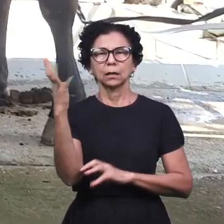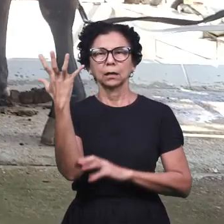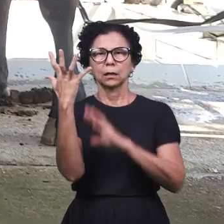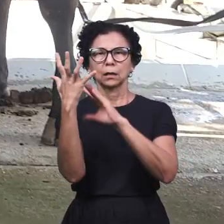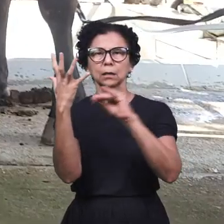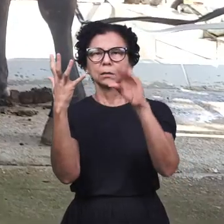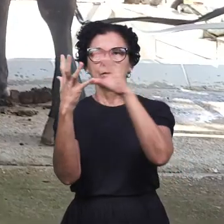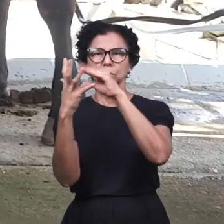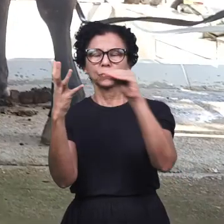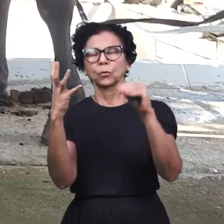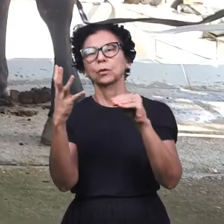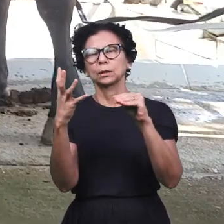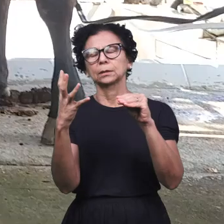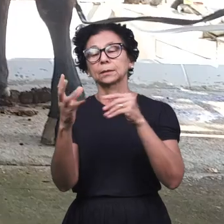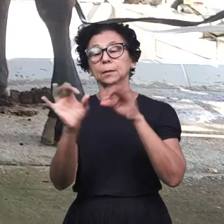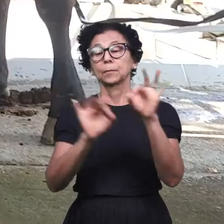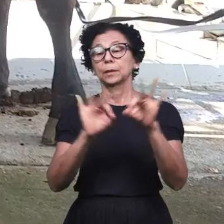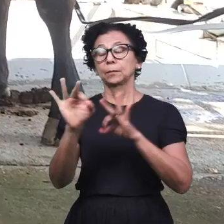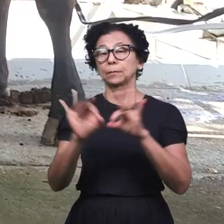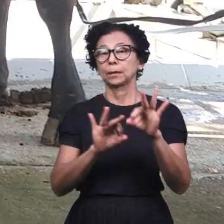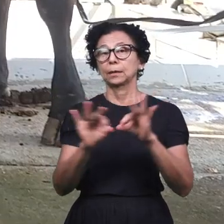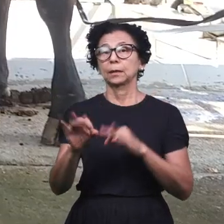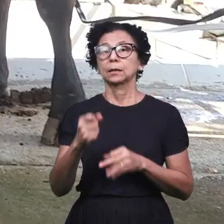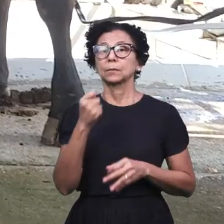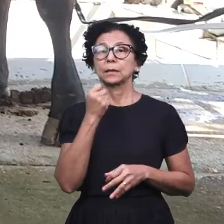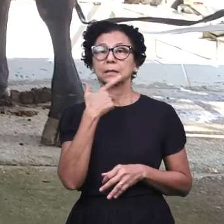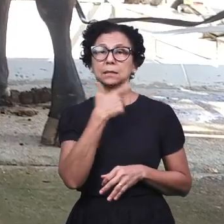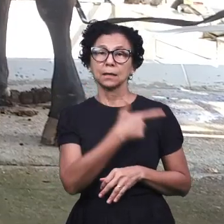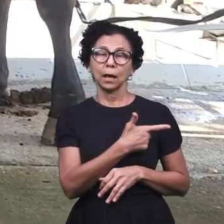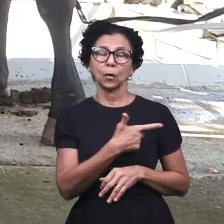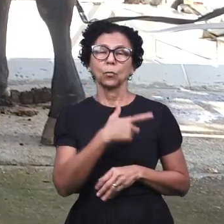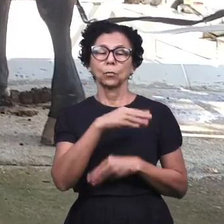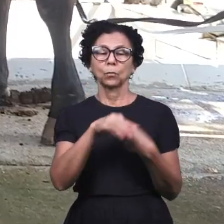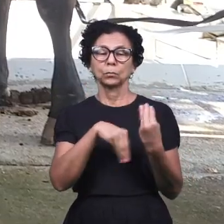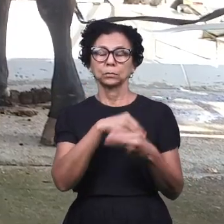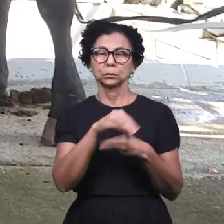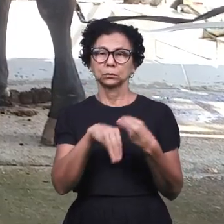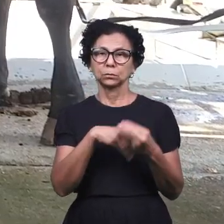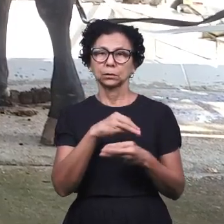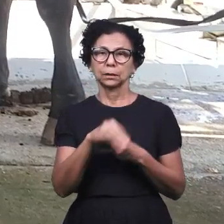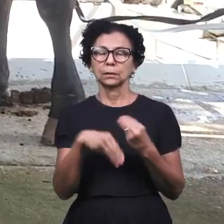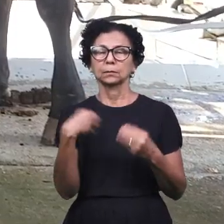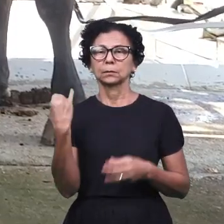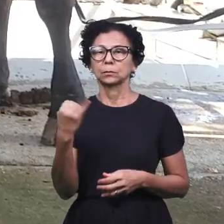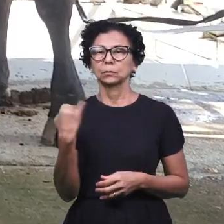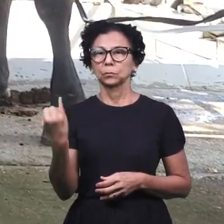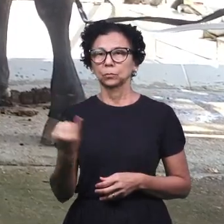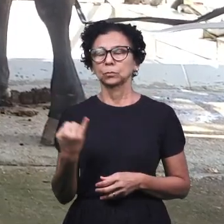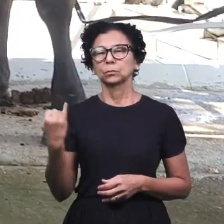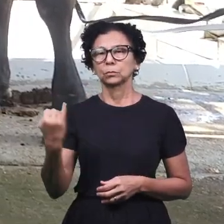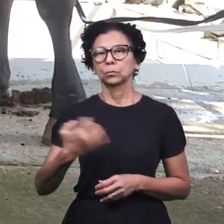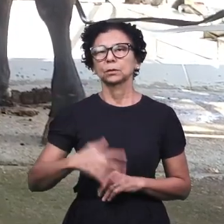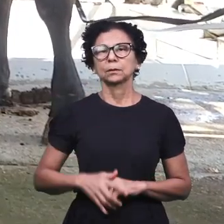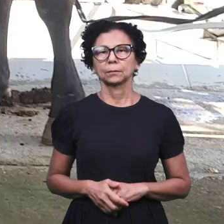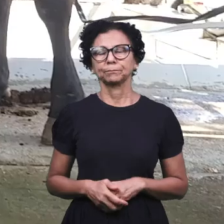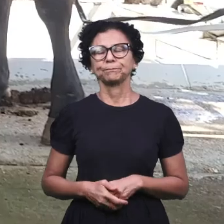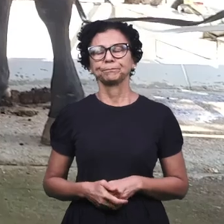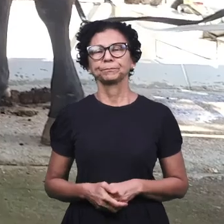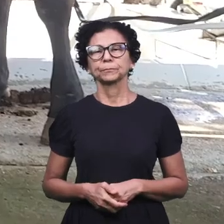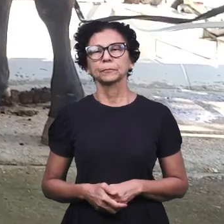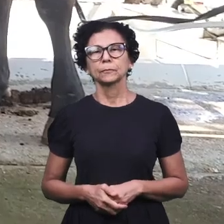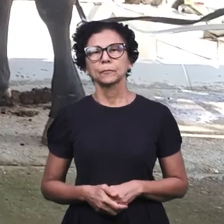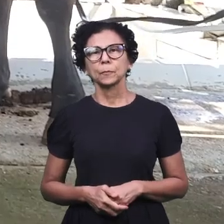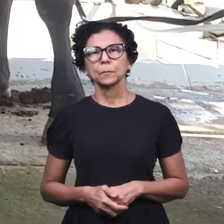mineralizar um sal mineral acima de 90 gramas de fósforo por quilo, que é muito importante, você dá à vontade para esse